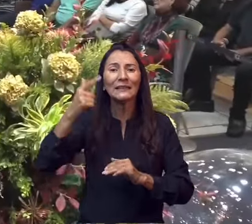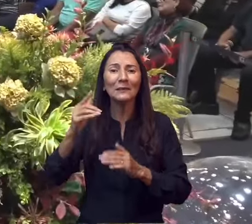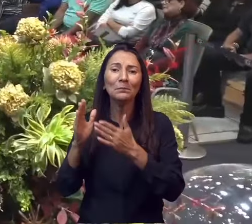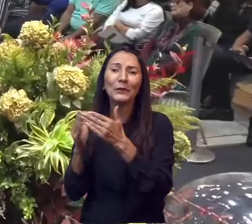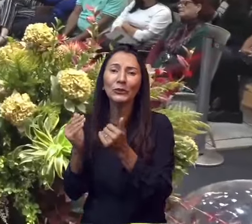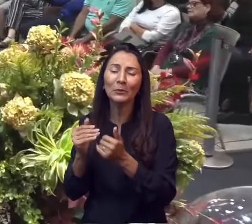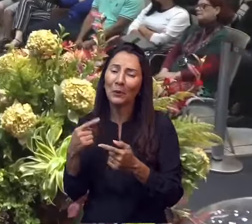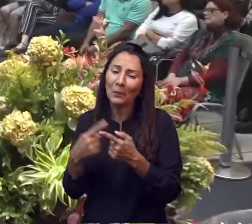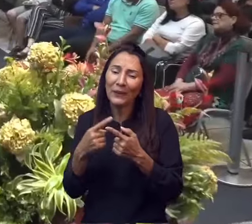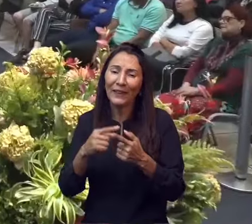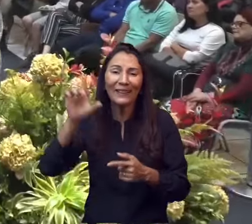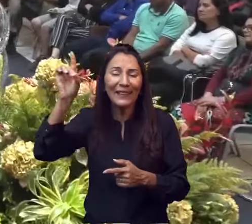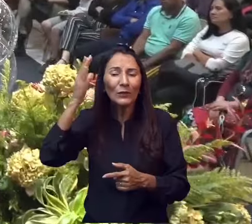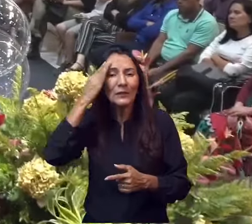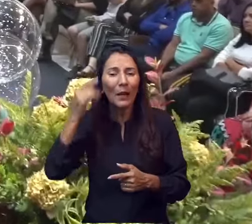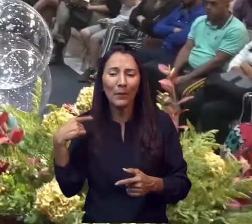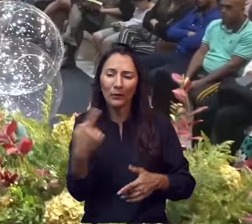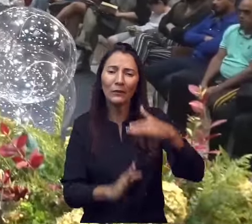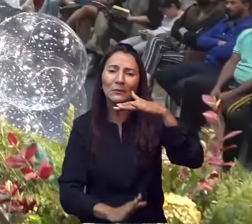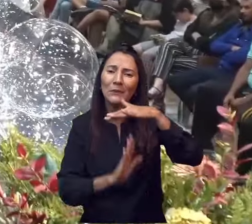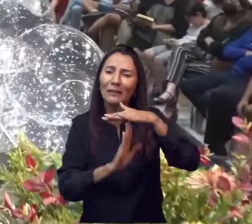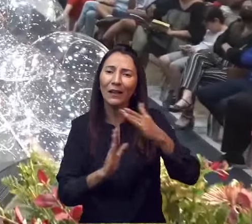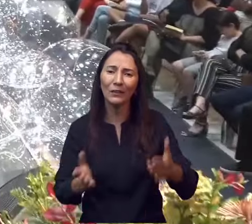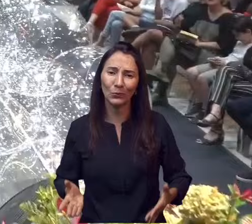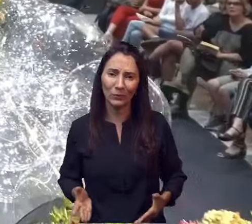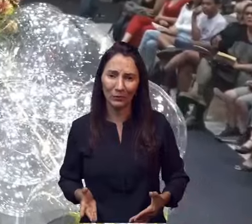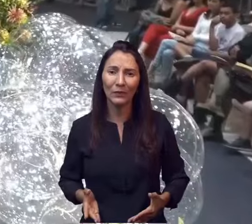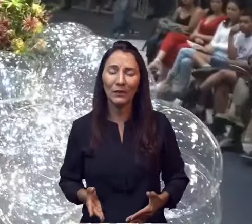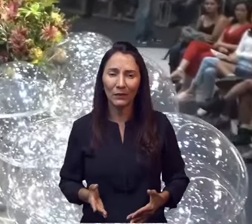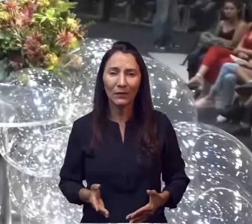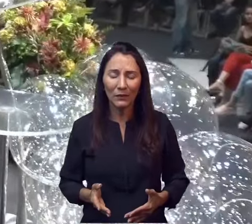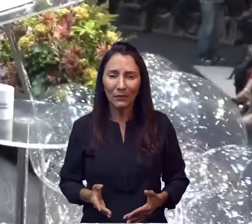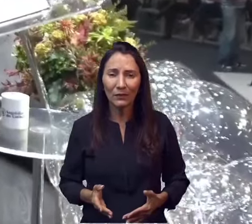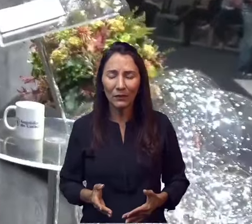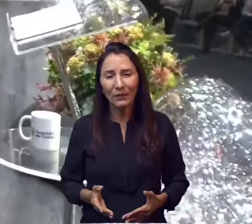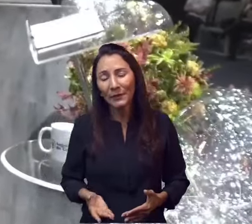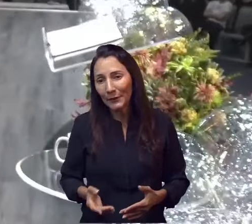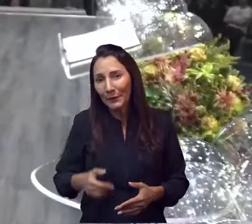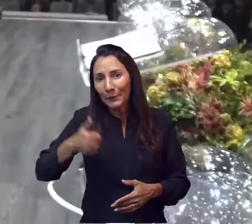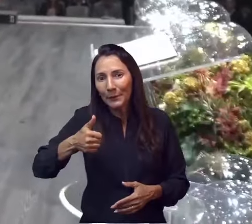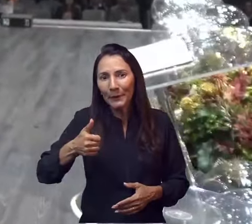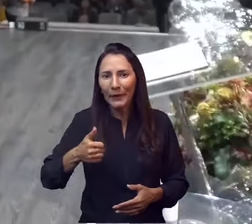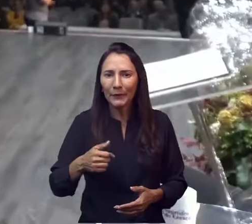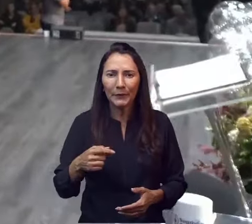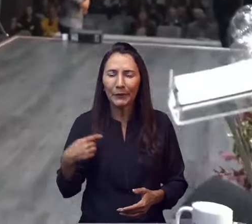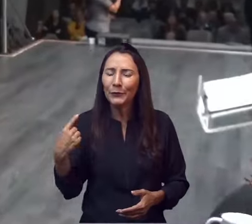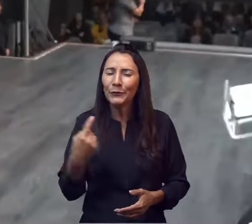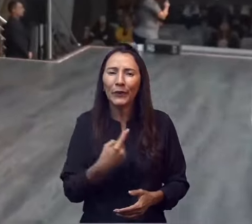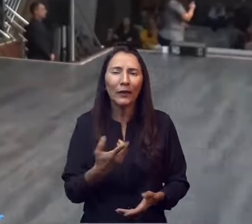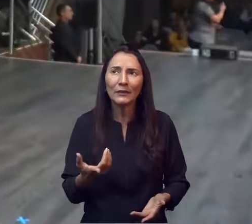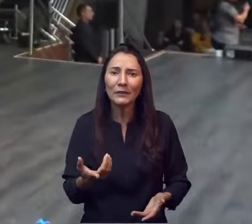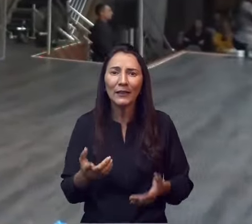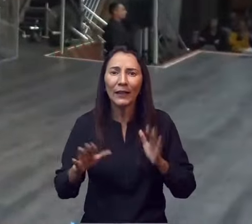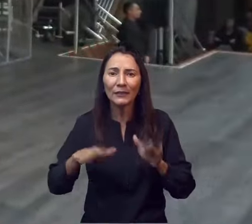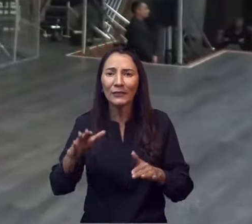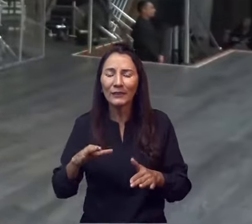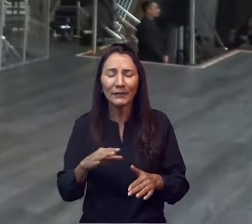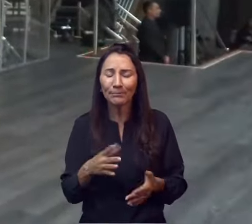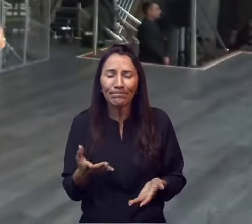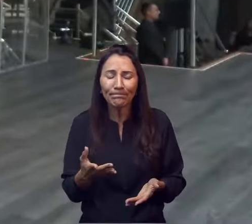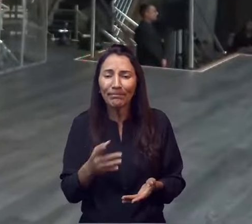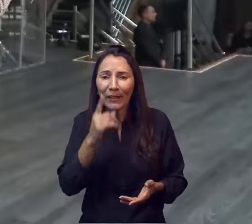da nossa mediocridade mediunidade em que pastor eu te digo primeiro em relação ao próprio Deus Mateus